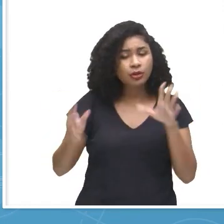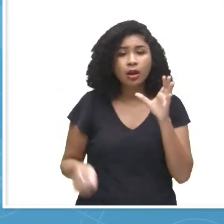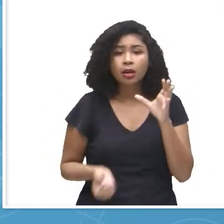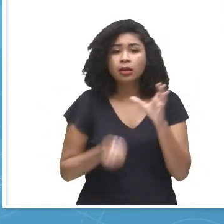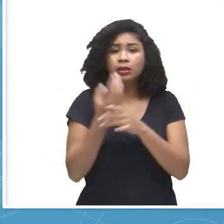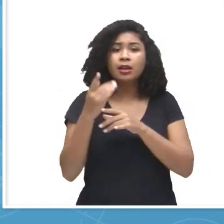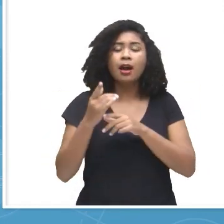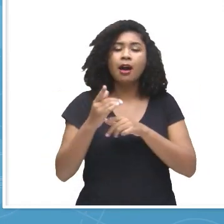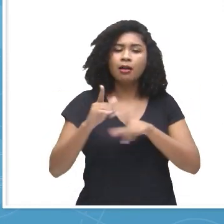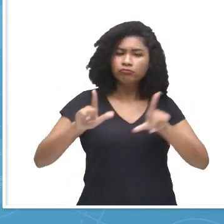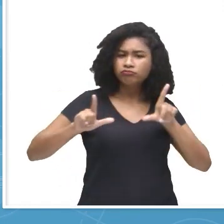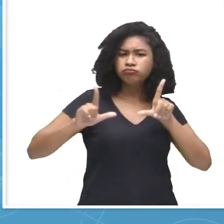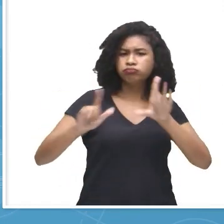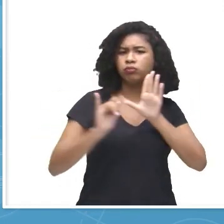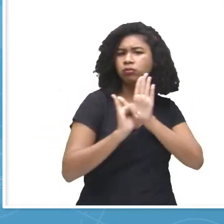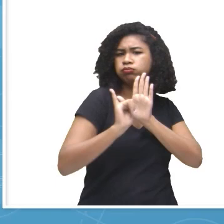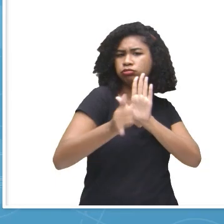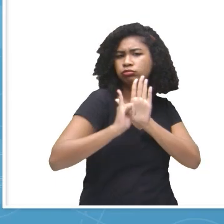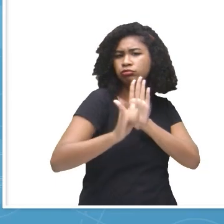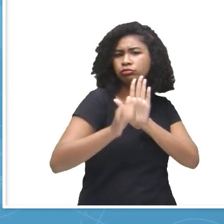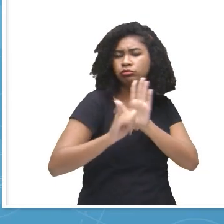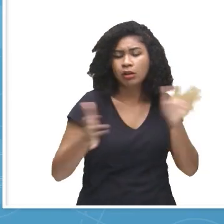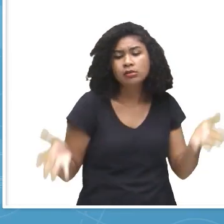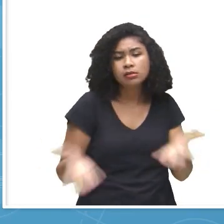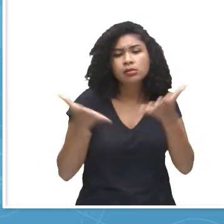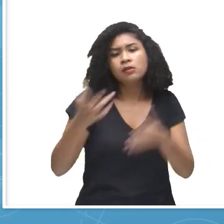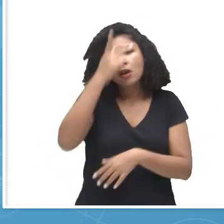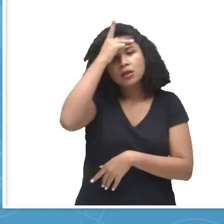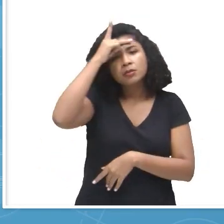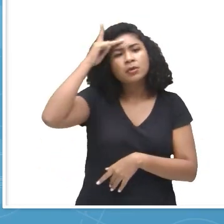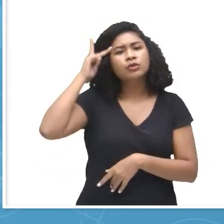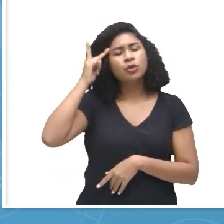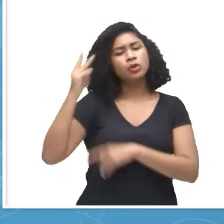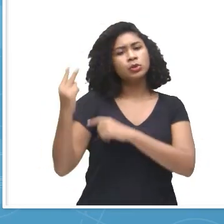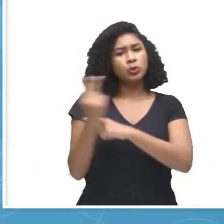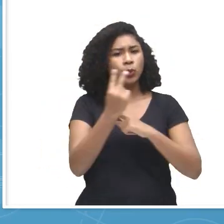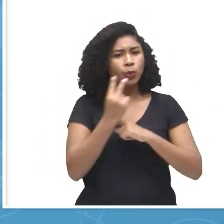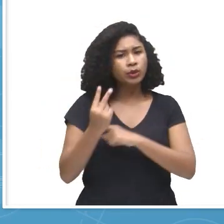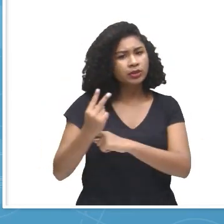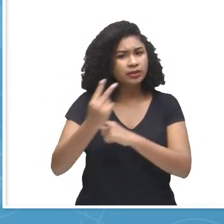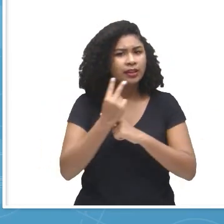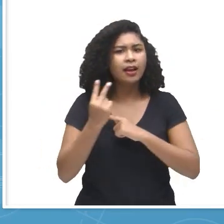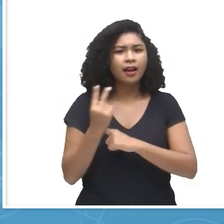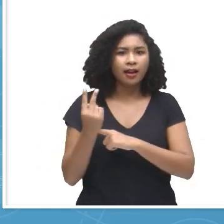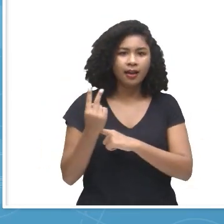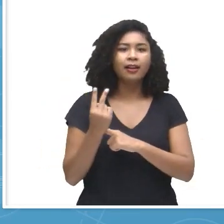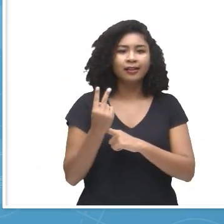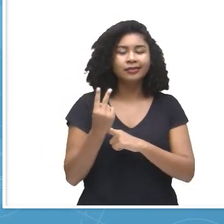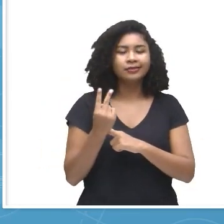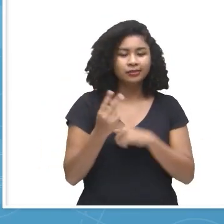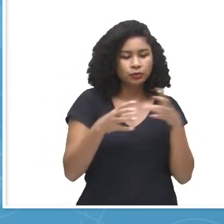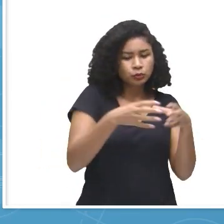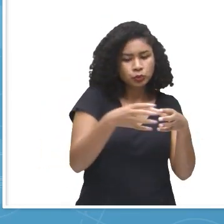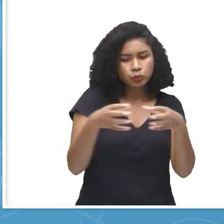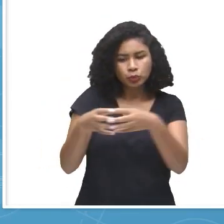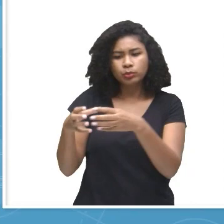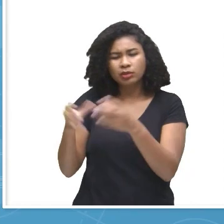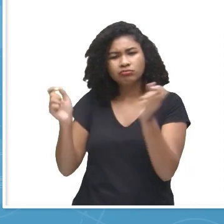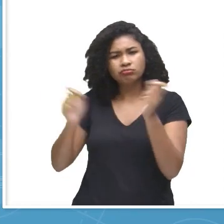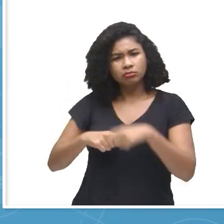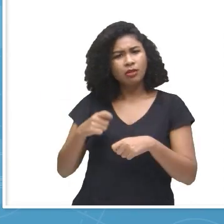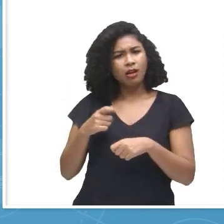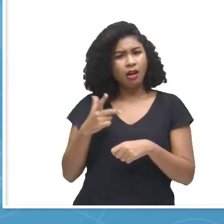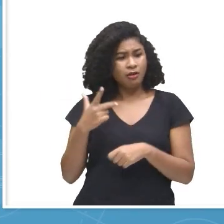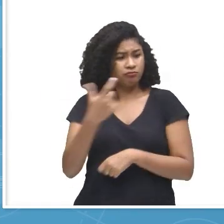pessoas estarem se cuidando, para as pessoas estarem dentro dos seus grupos determinados indo vacinar, para a gente poder voltar a